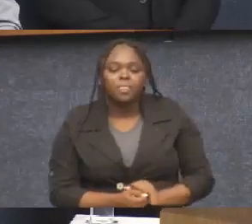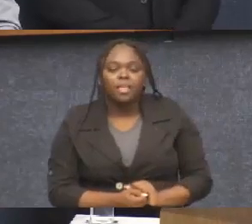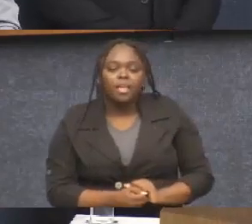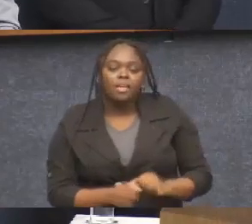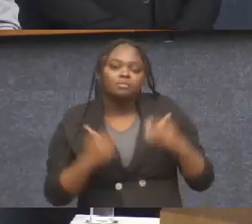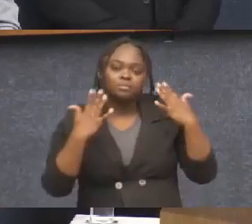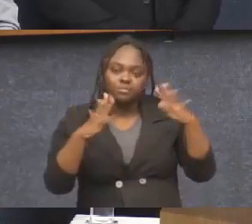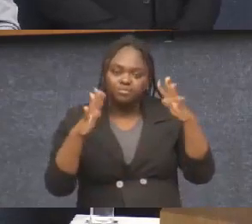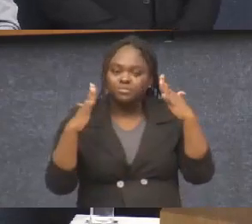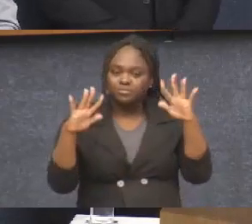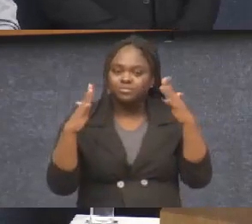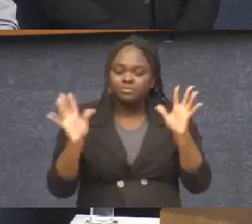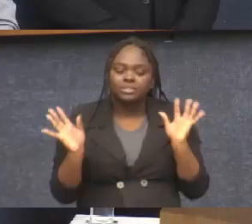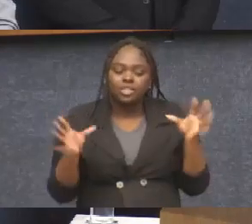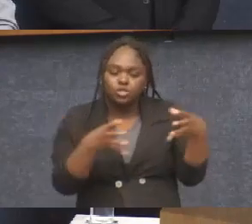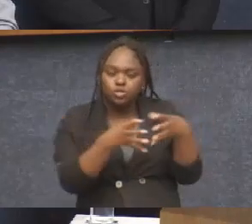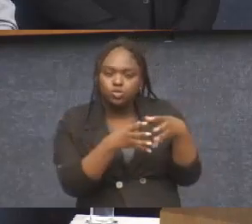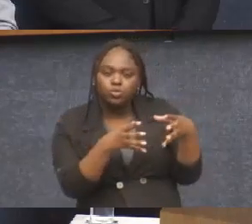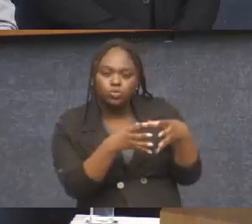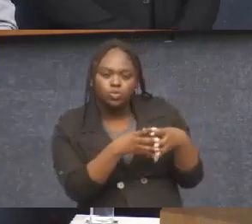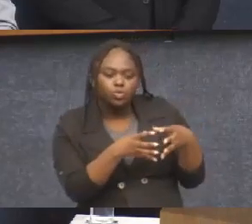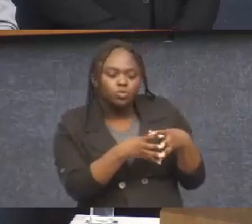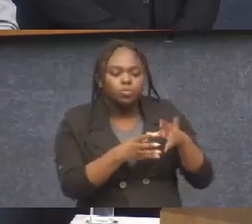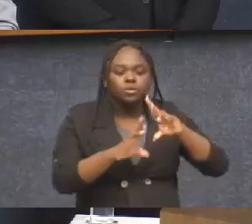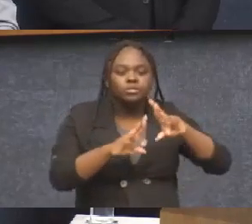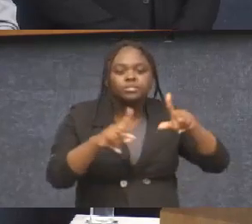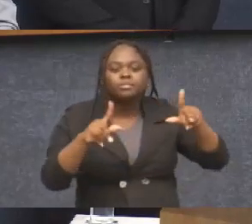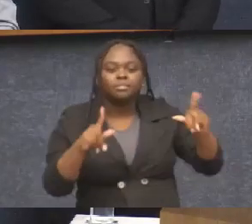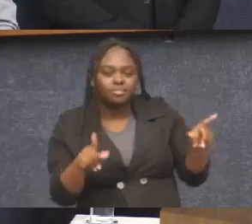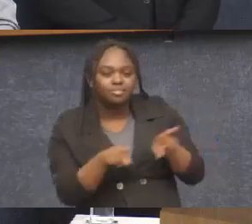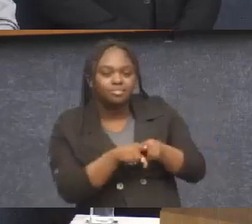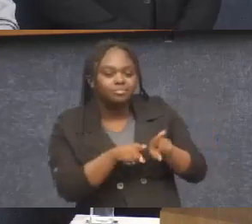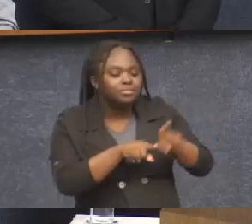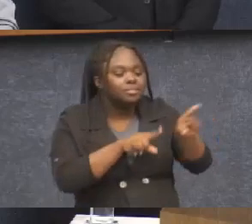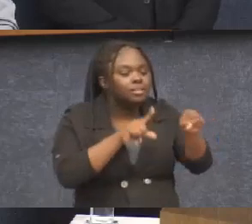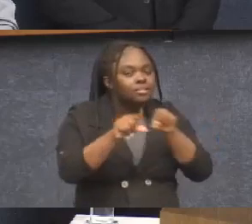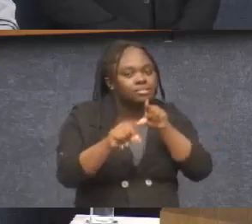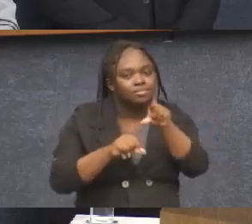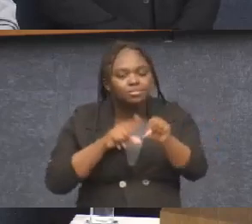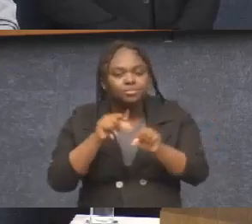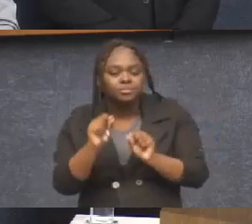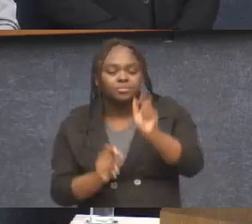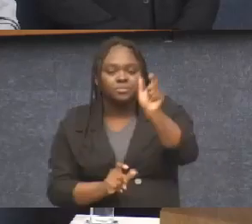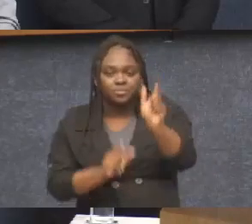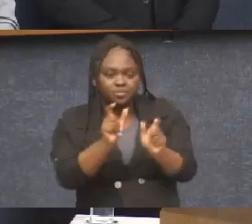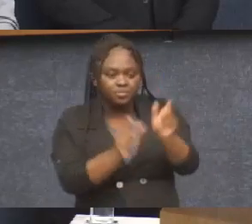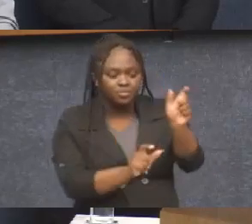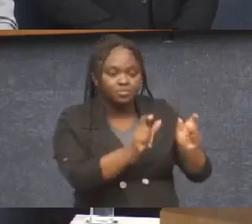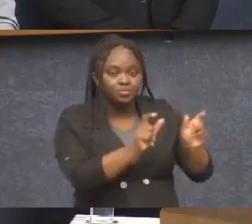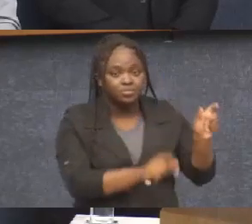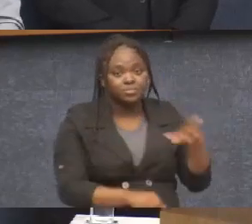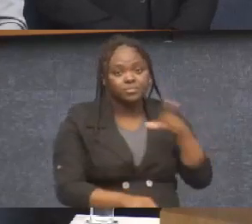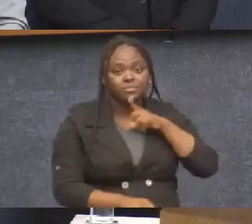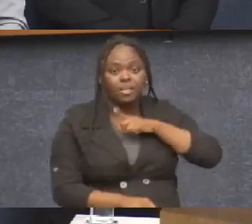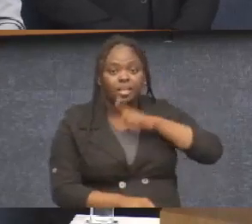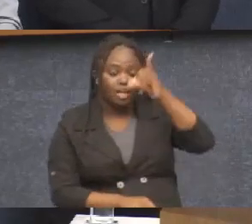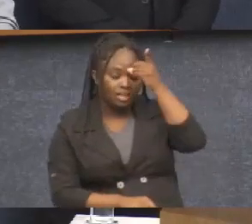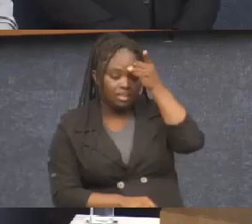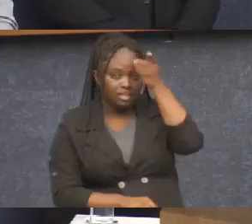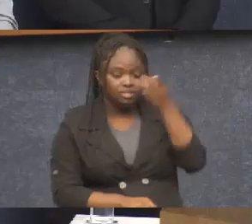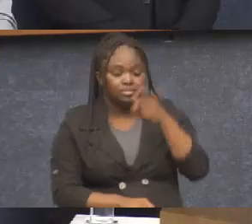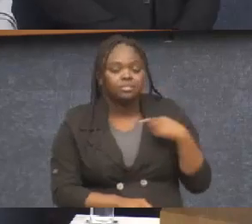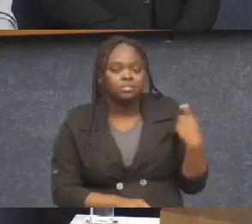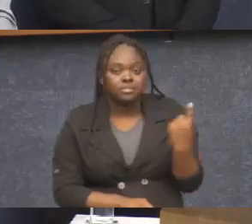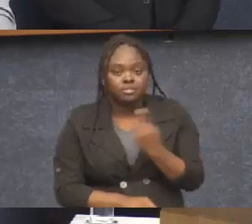enaltecer esse grupo seleto e diferenciado de pessoas que tem por norte a ideia de que